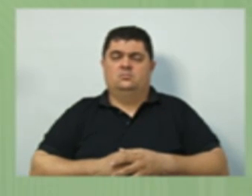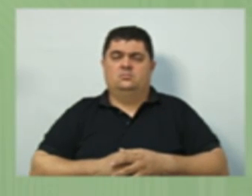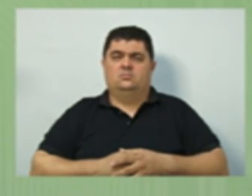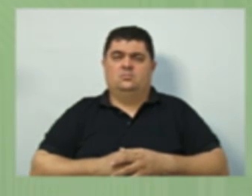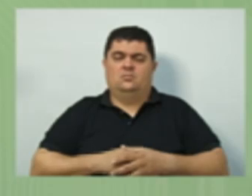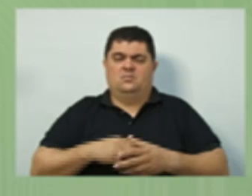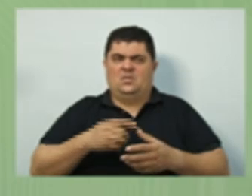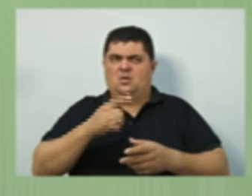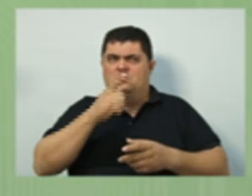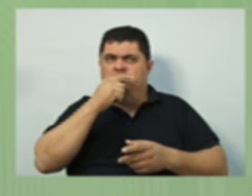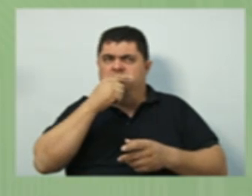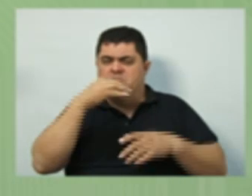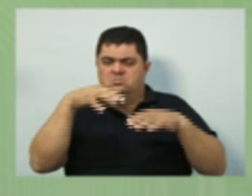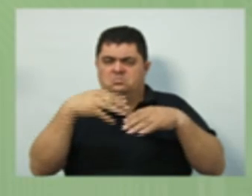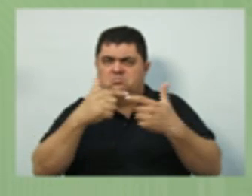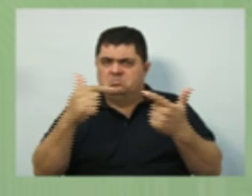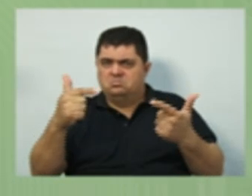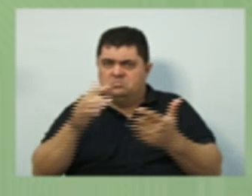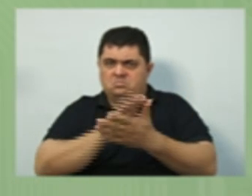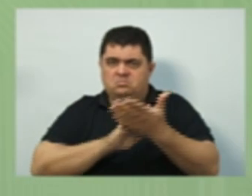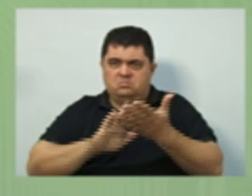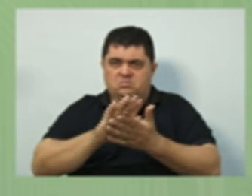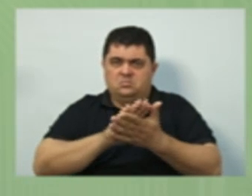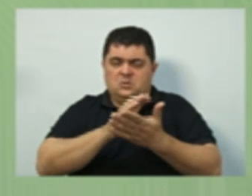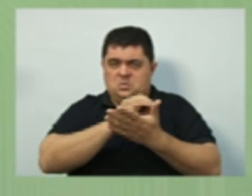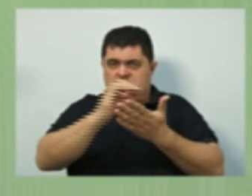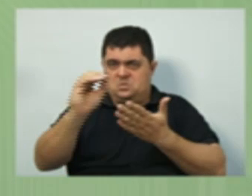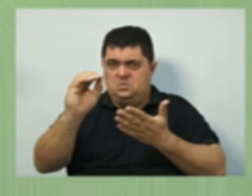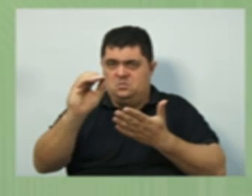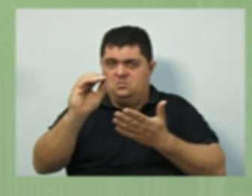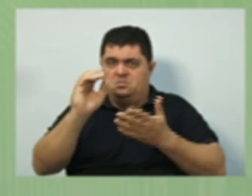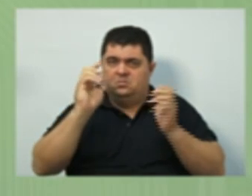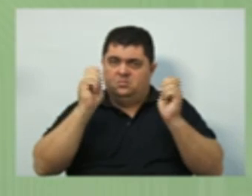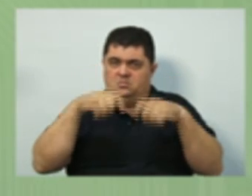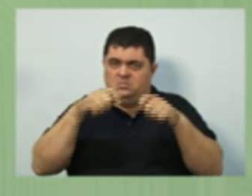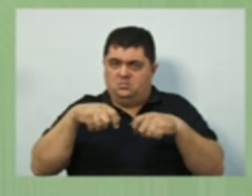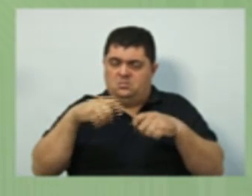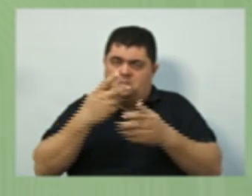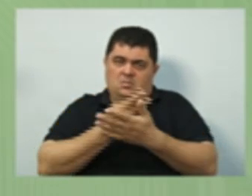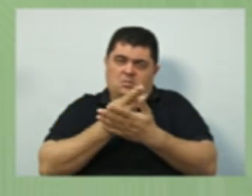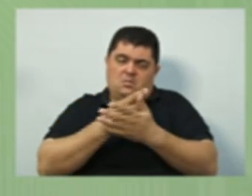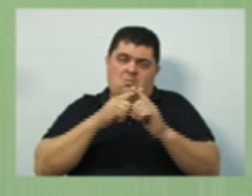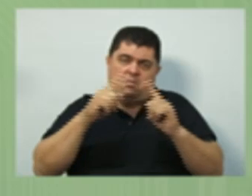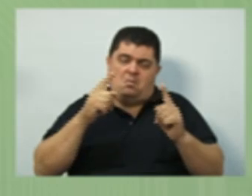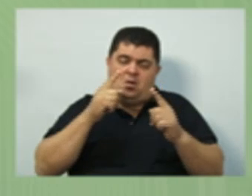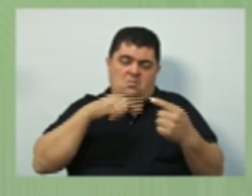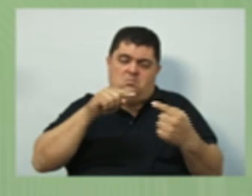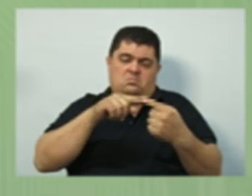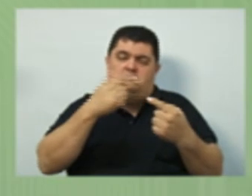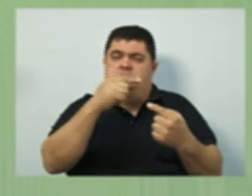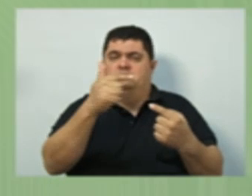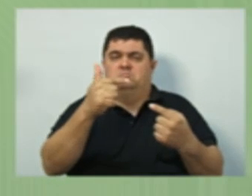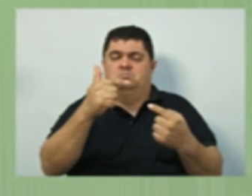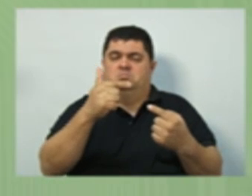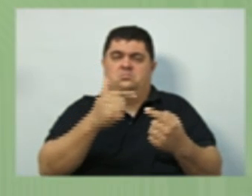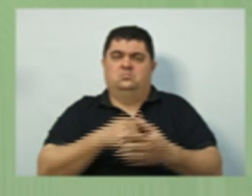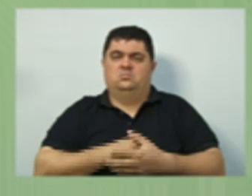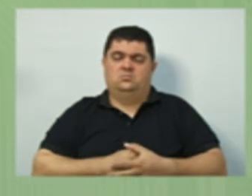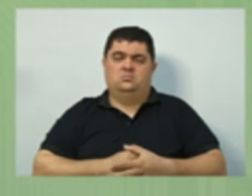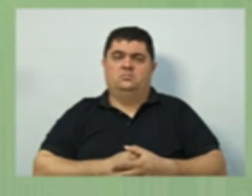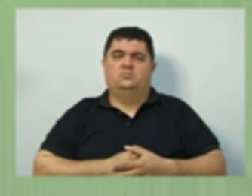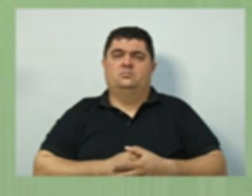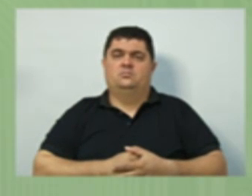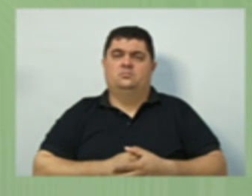das secas prolongadas, isto é capaz de levar ao erro, mas não é o foco